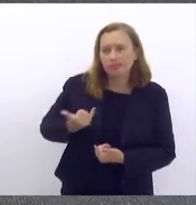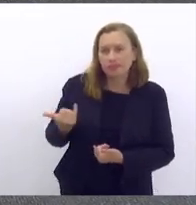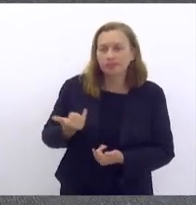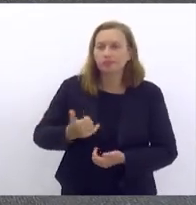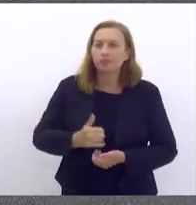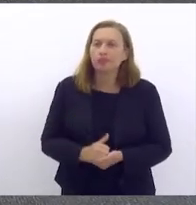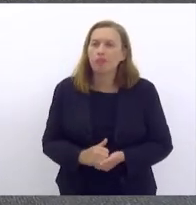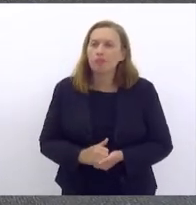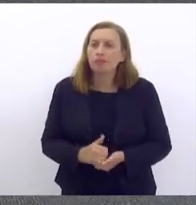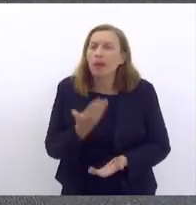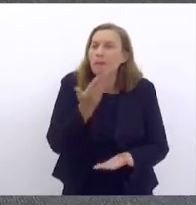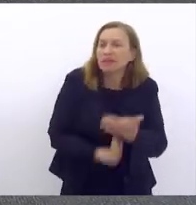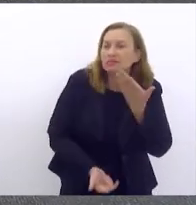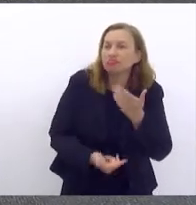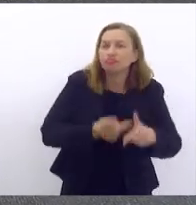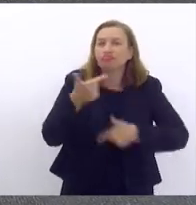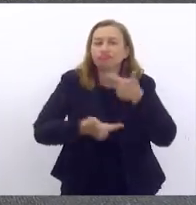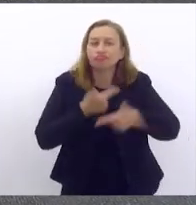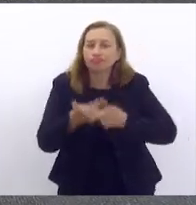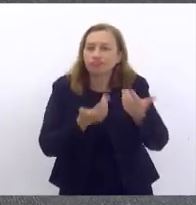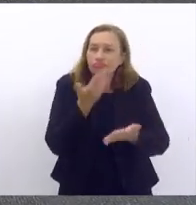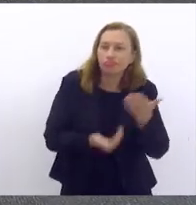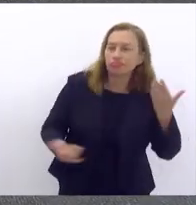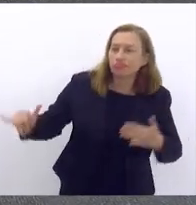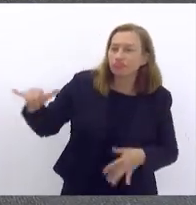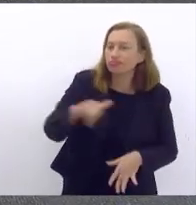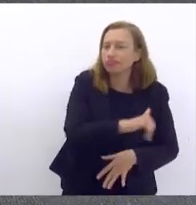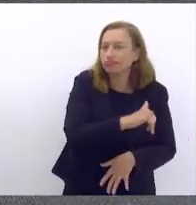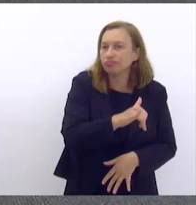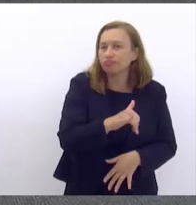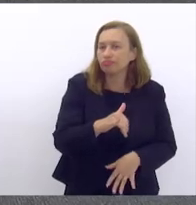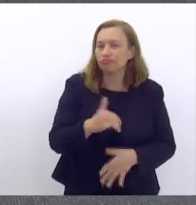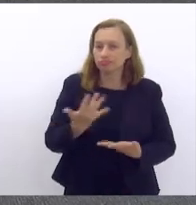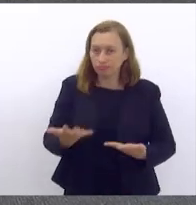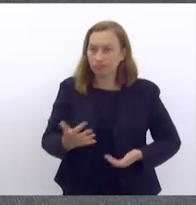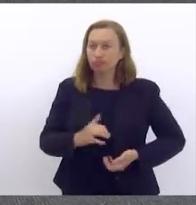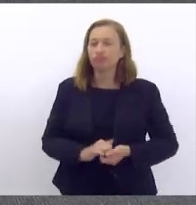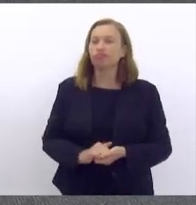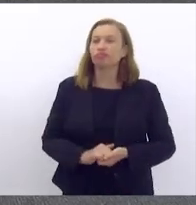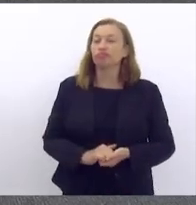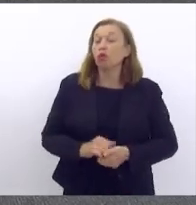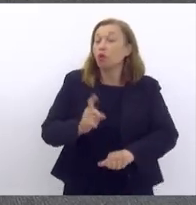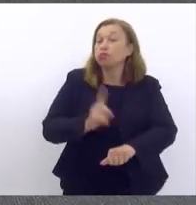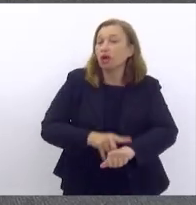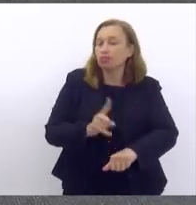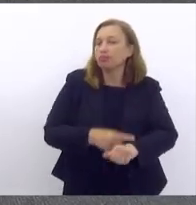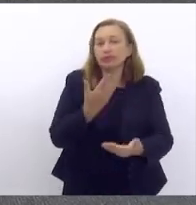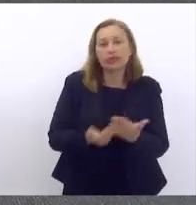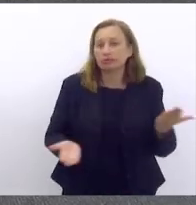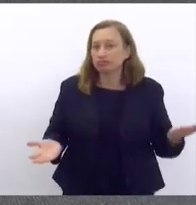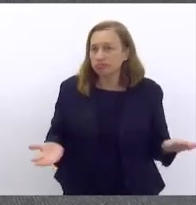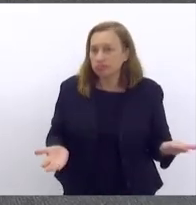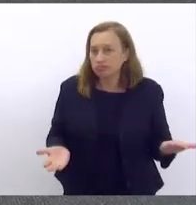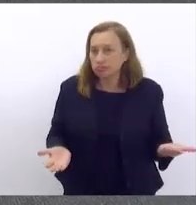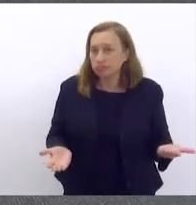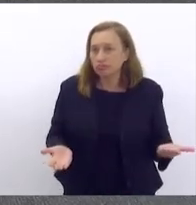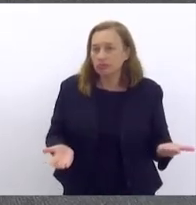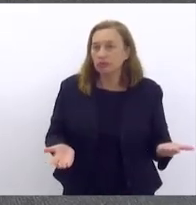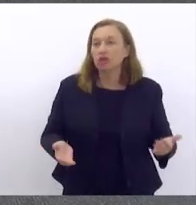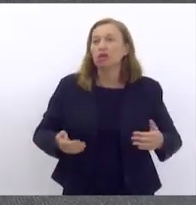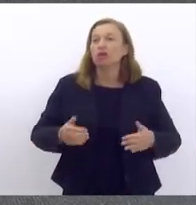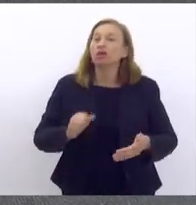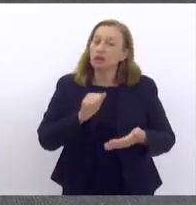que estão perdendo o trabalho, que estão perdendo o que é mais precioso, que é o tempo. E a máfia da